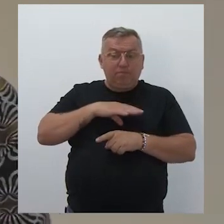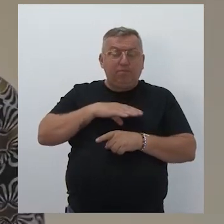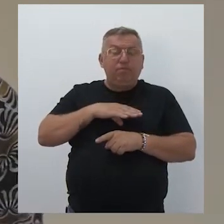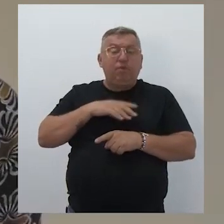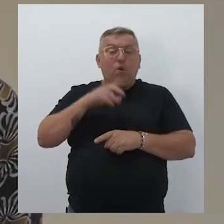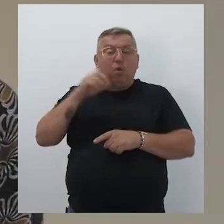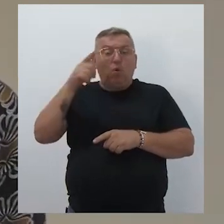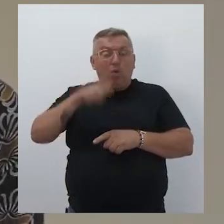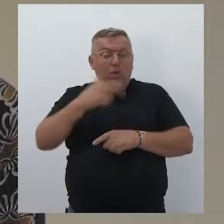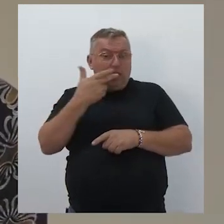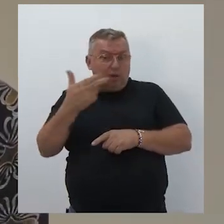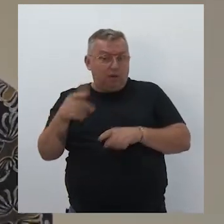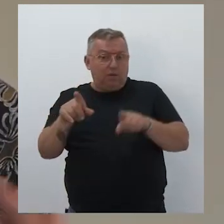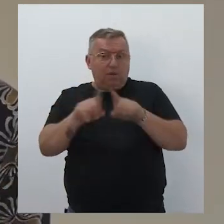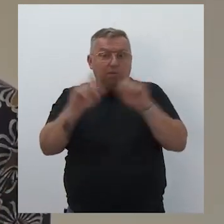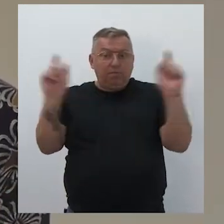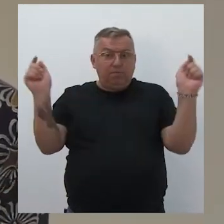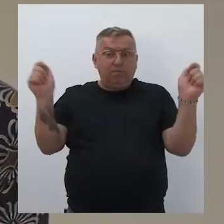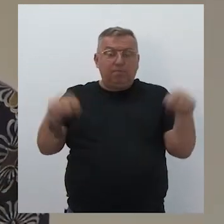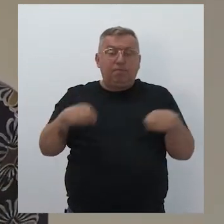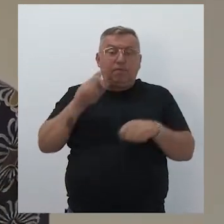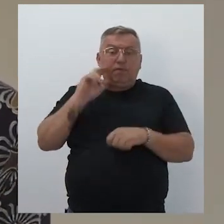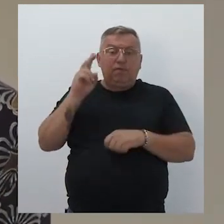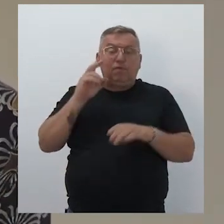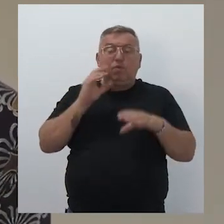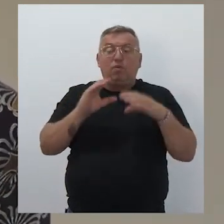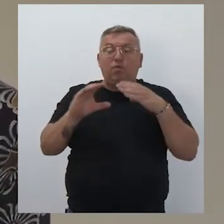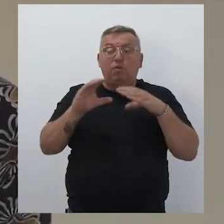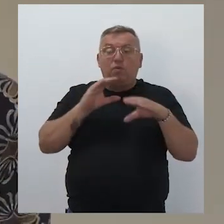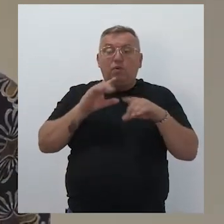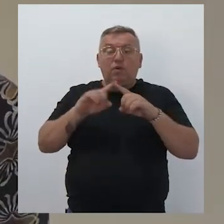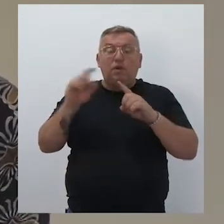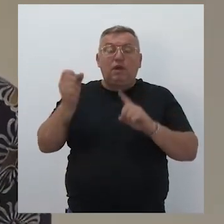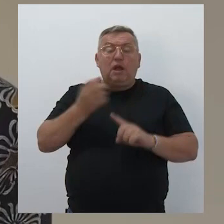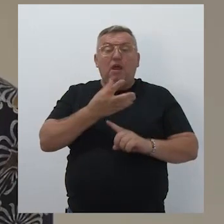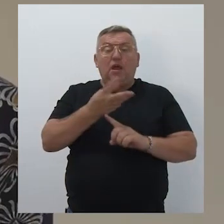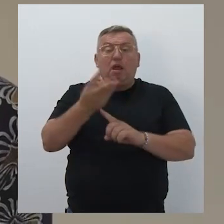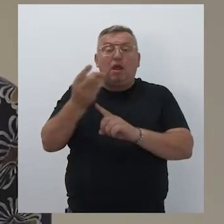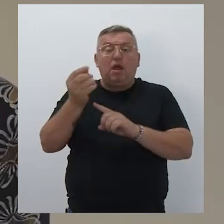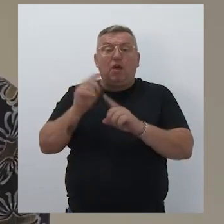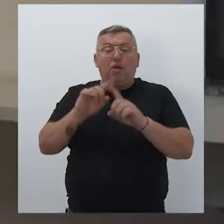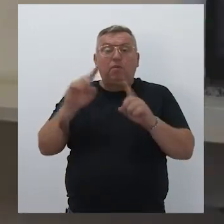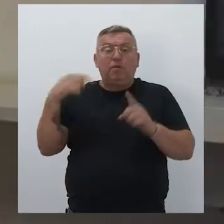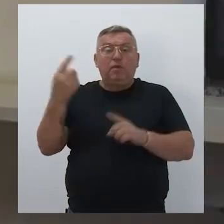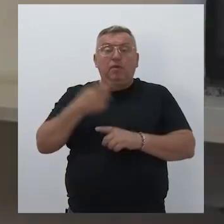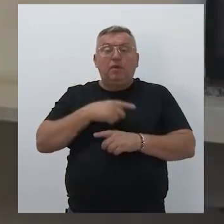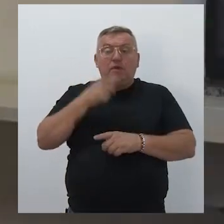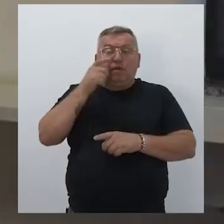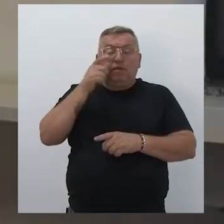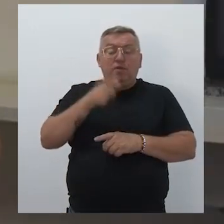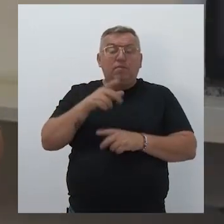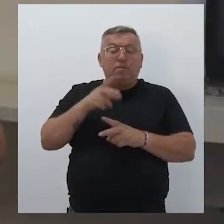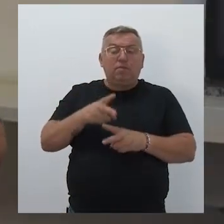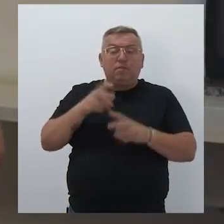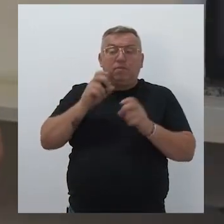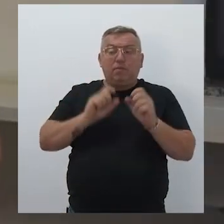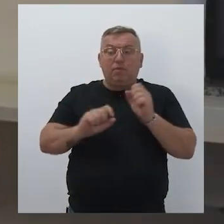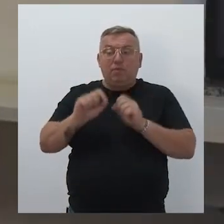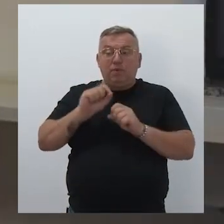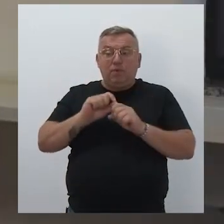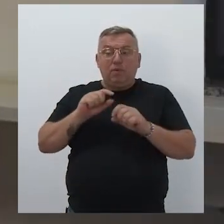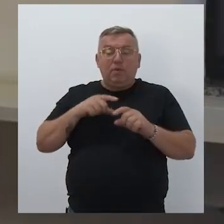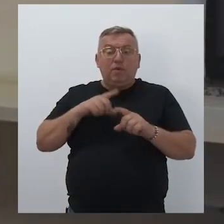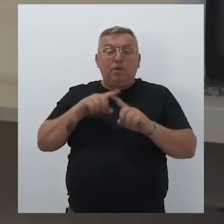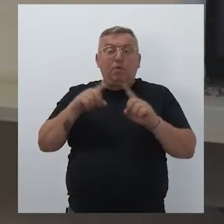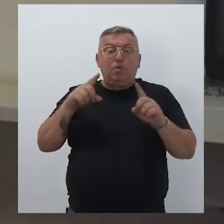idiomas, a capacidade de lidar também, de se comunicar através das artes. Mas a gente tem que perceber que